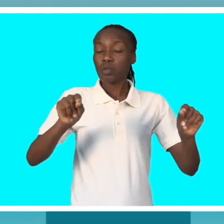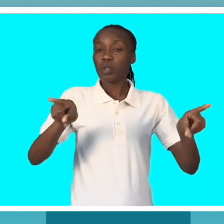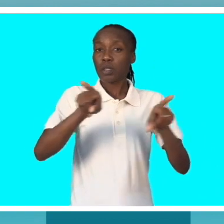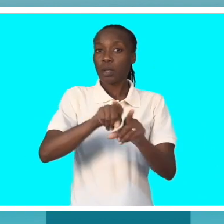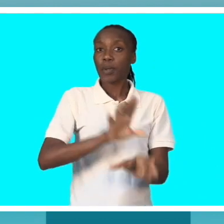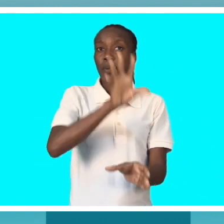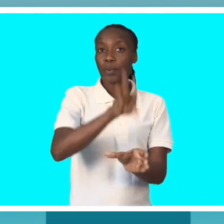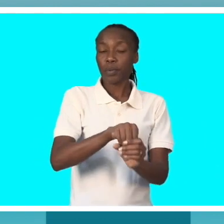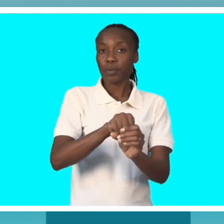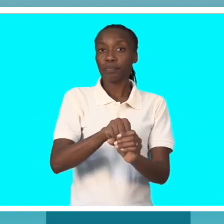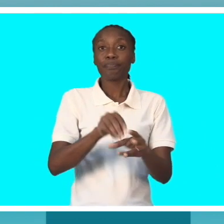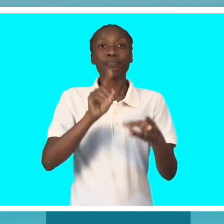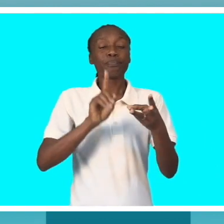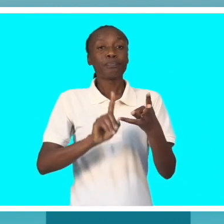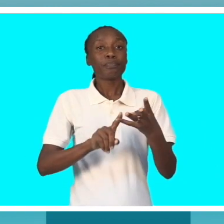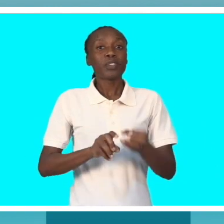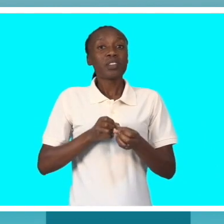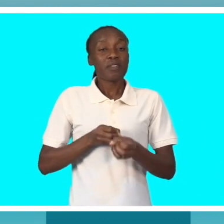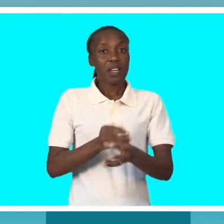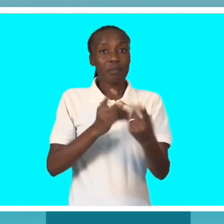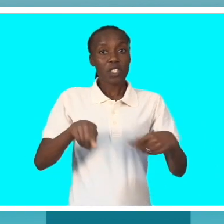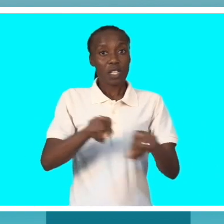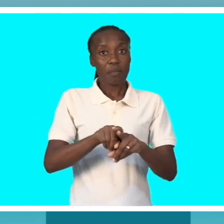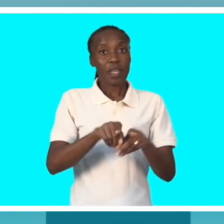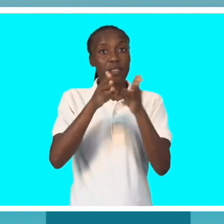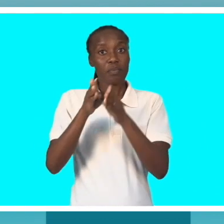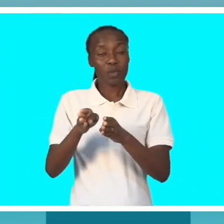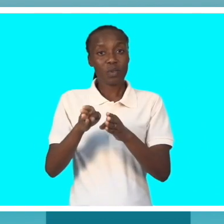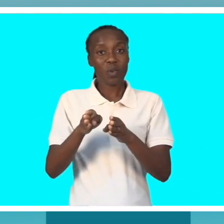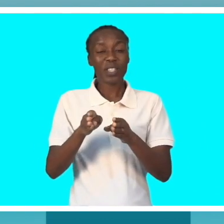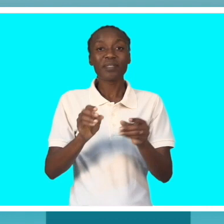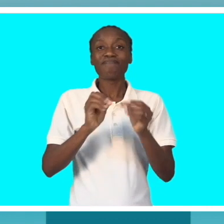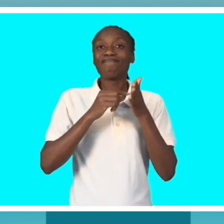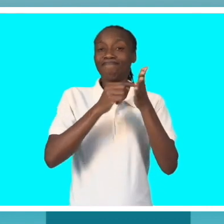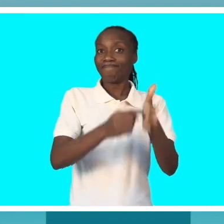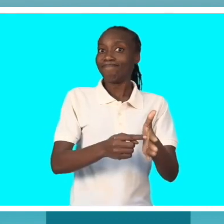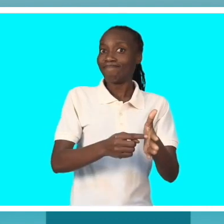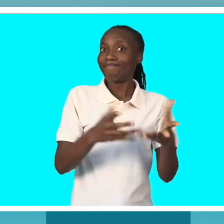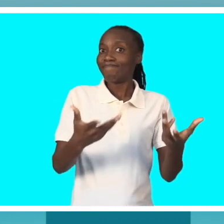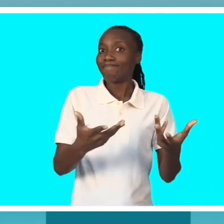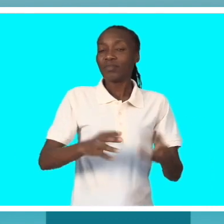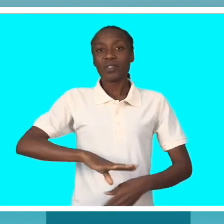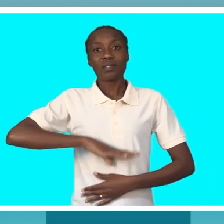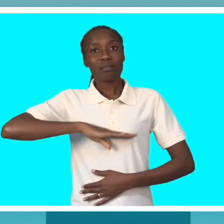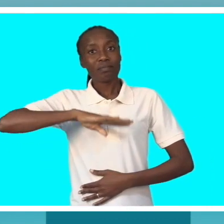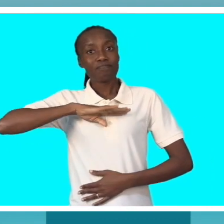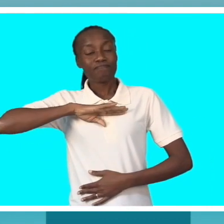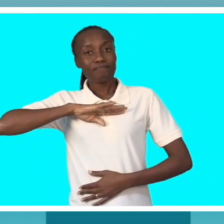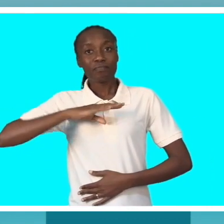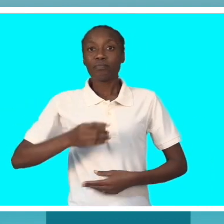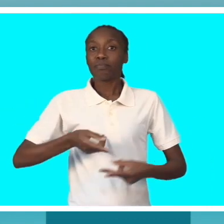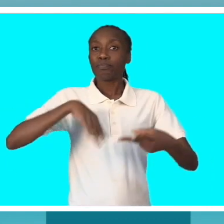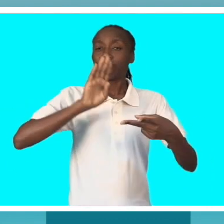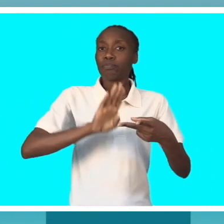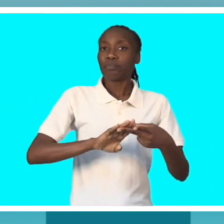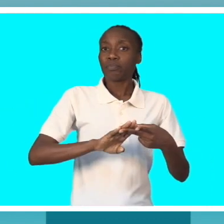incluir. E também falamos de pessoas vulneráveis. Estamos a falar de pessoas com alguma idade, estamos